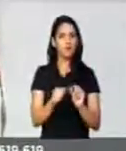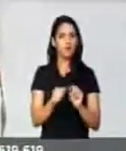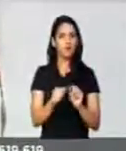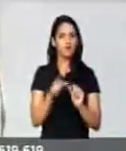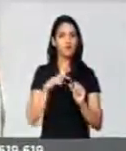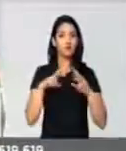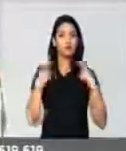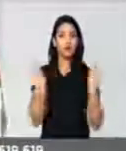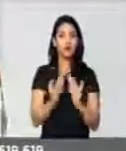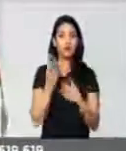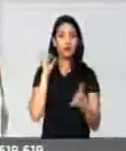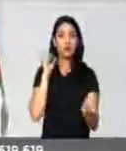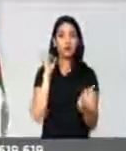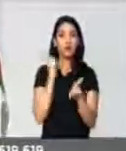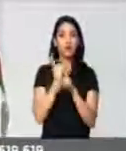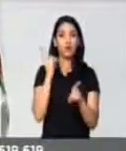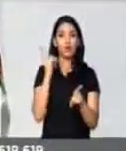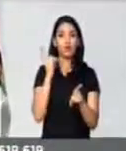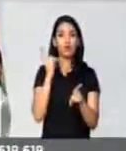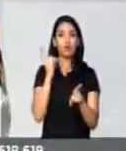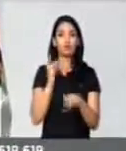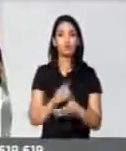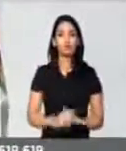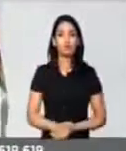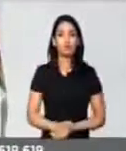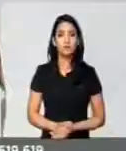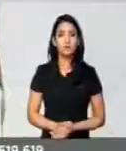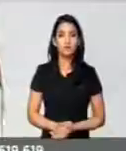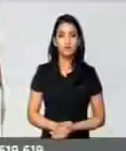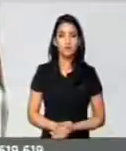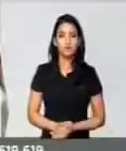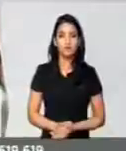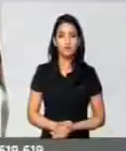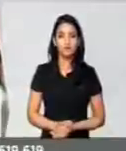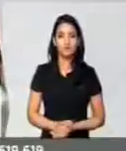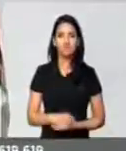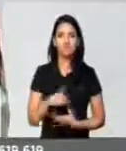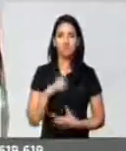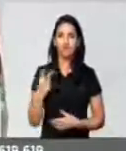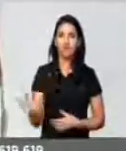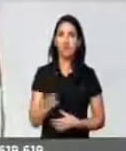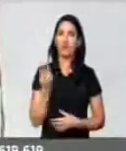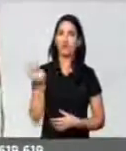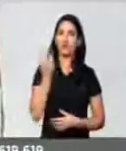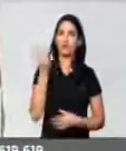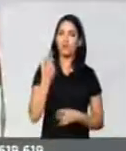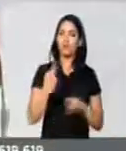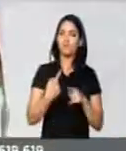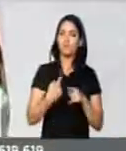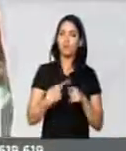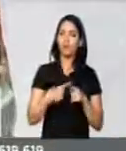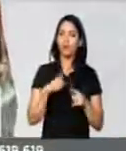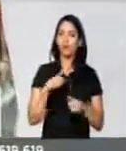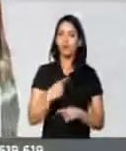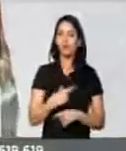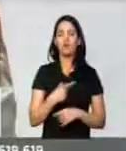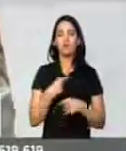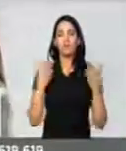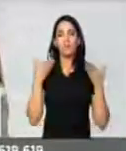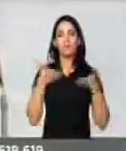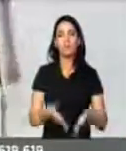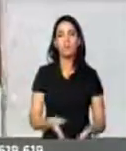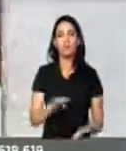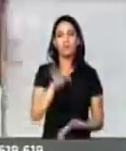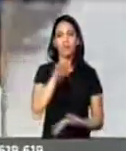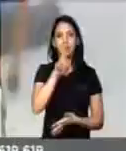Um encontro que foi ainda mais valorizado pela presença de trovadores,